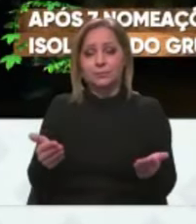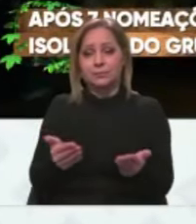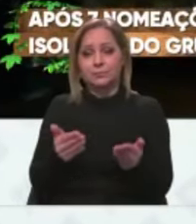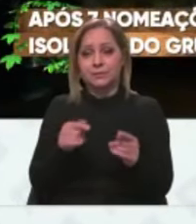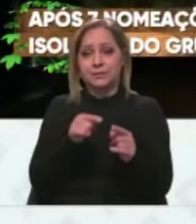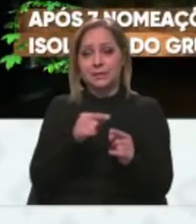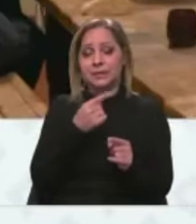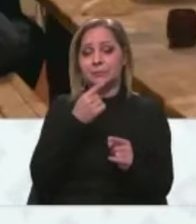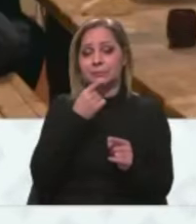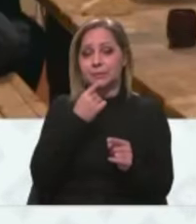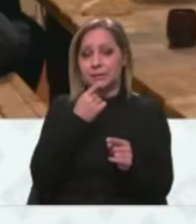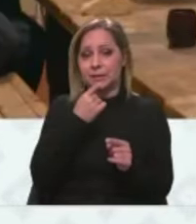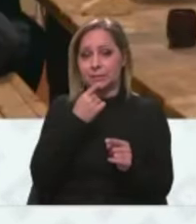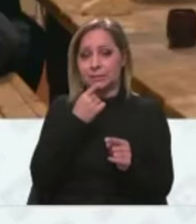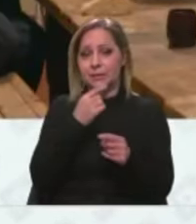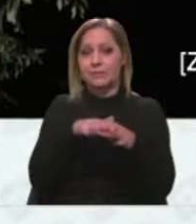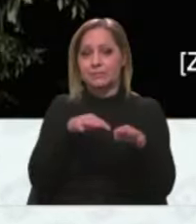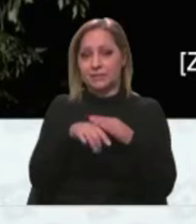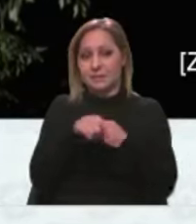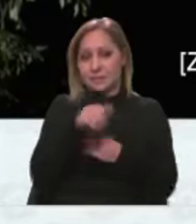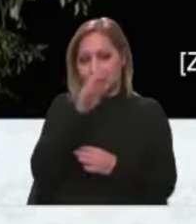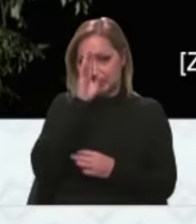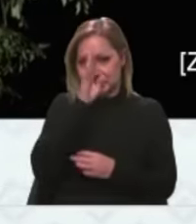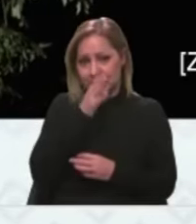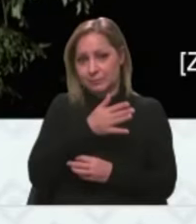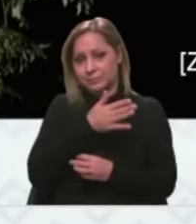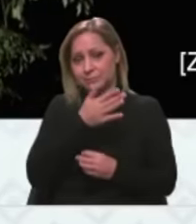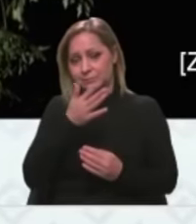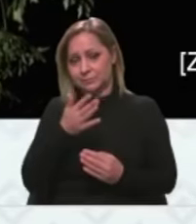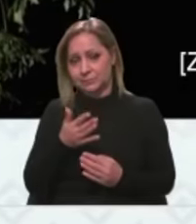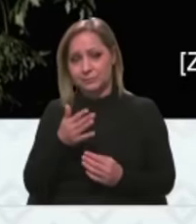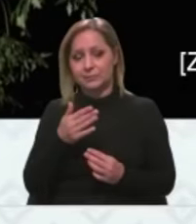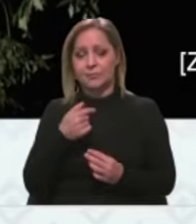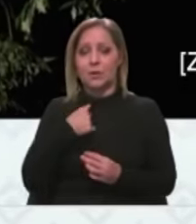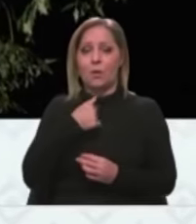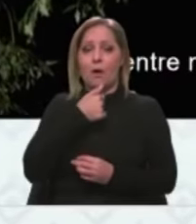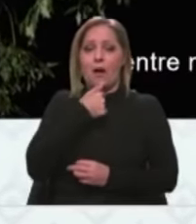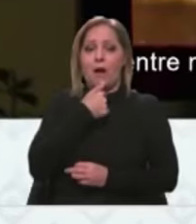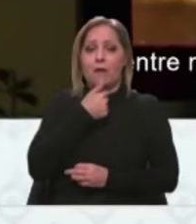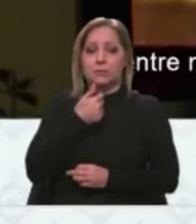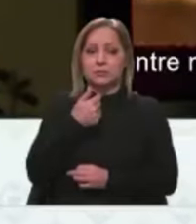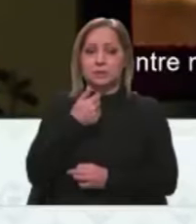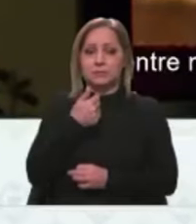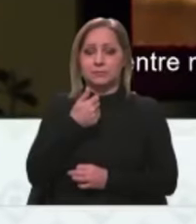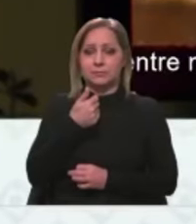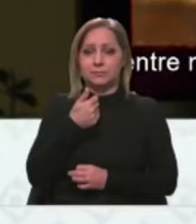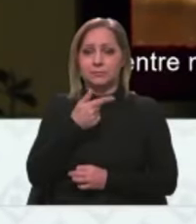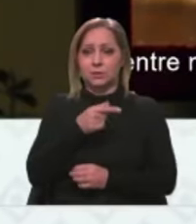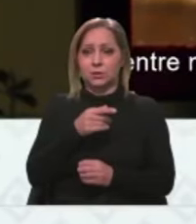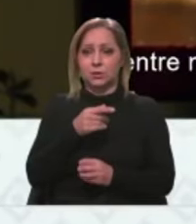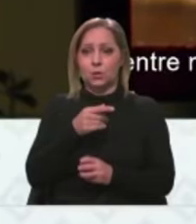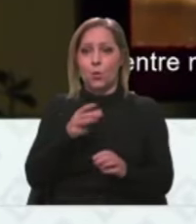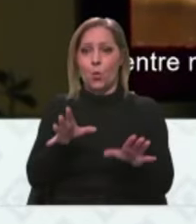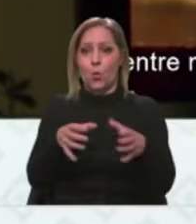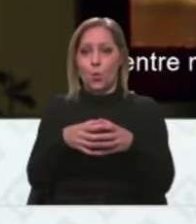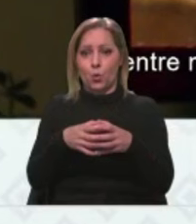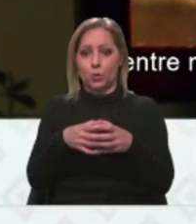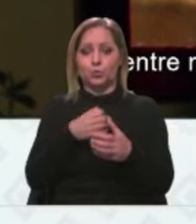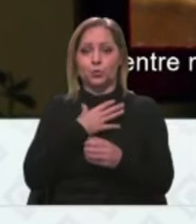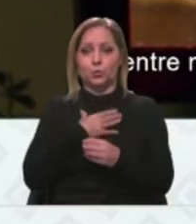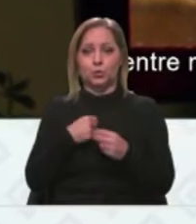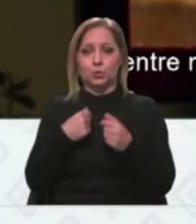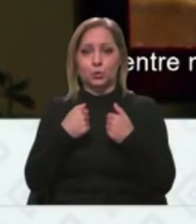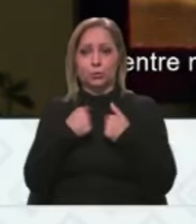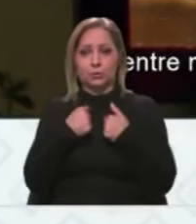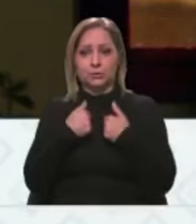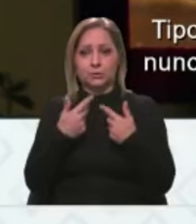ele percebe das coisas. Sabe o que faz, sabe o que está a fazer. Eu estava logo muito à vontade, e o grupo... Inicialmente gostou muito de mim